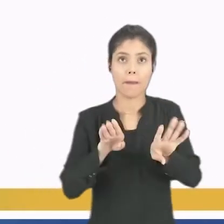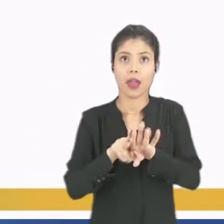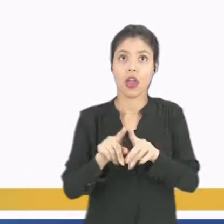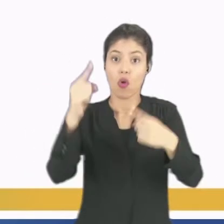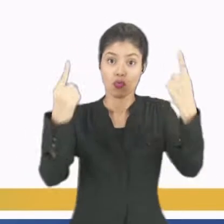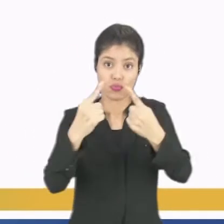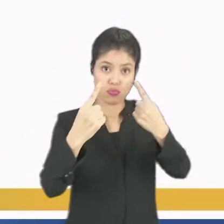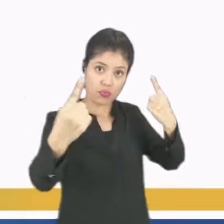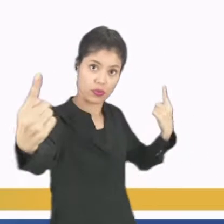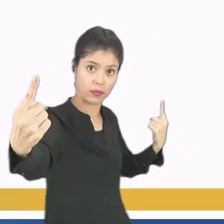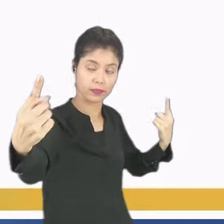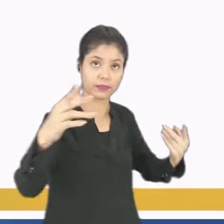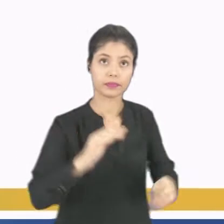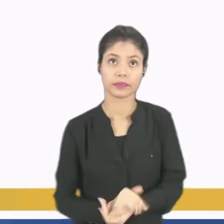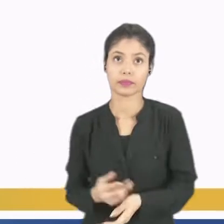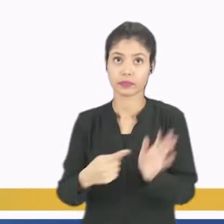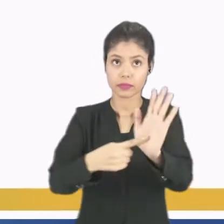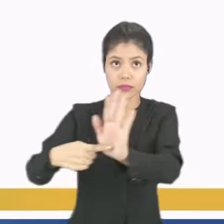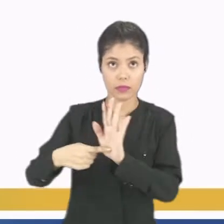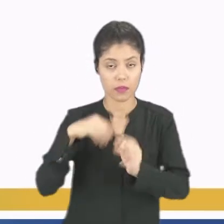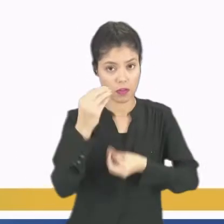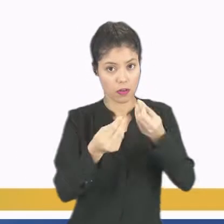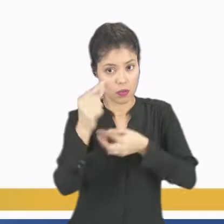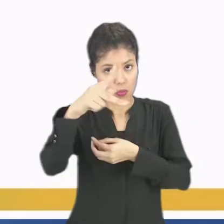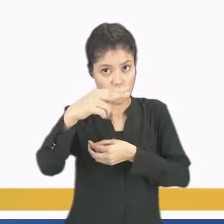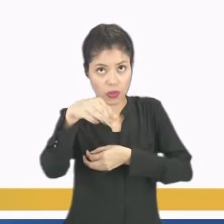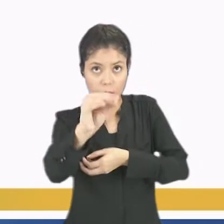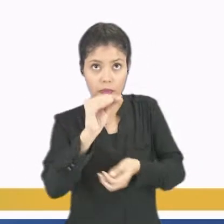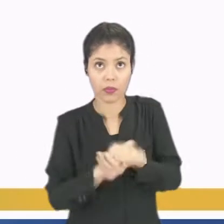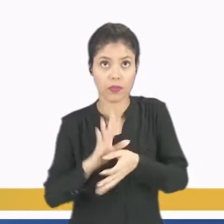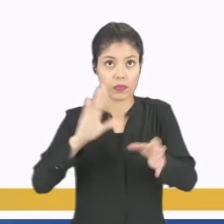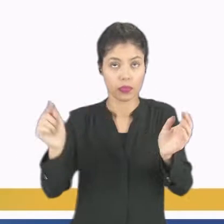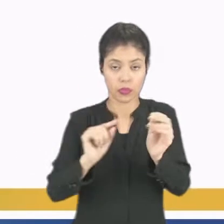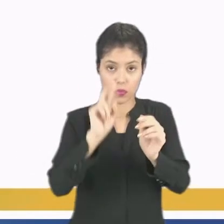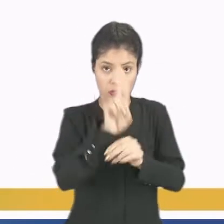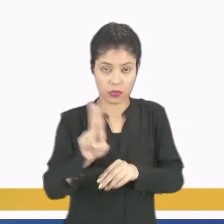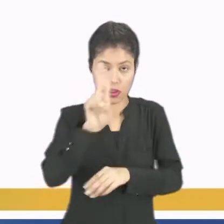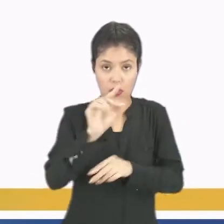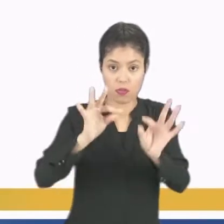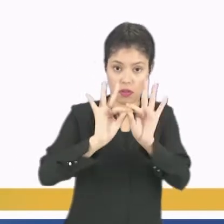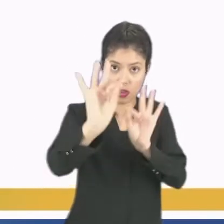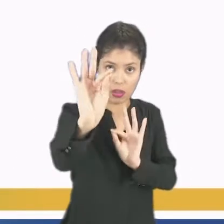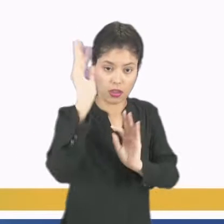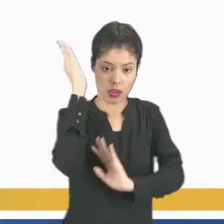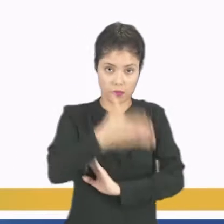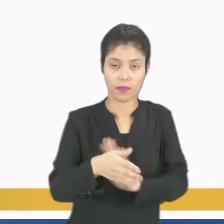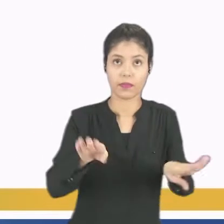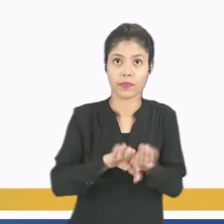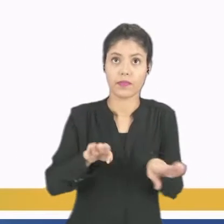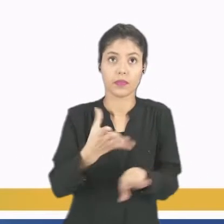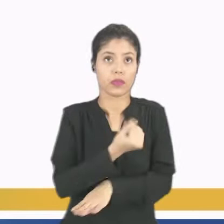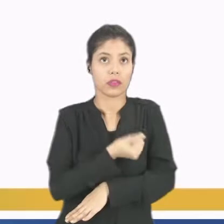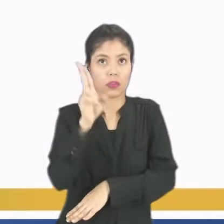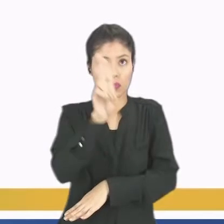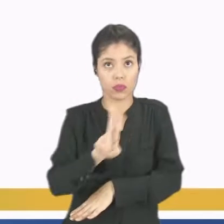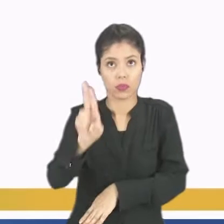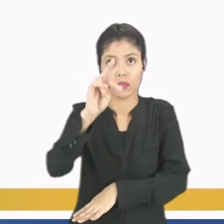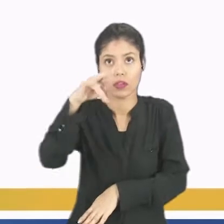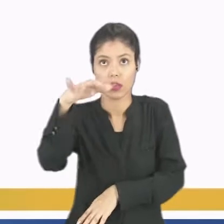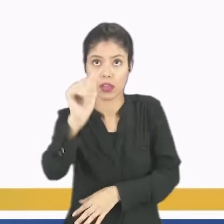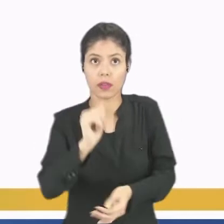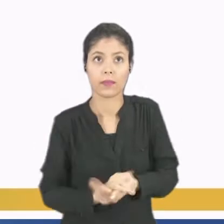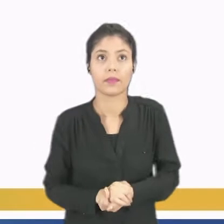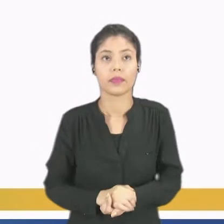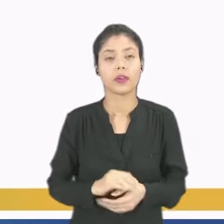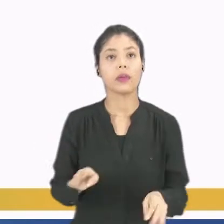entre eles, ok? A representação desses pontos formando a reta e utilizando os números reais, certinho? Então, a